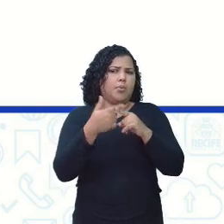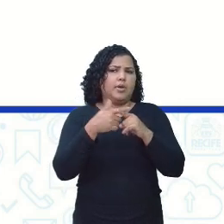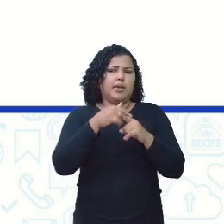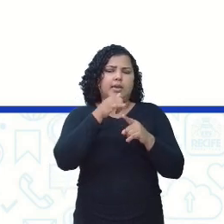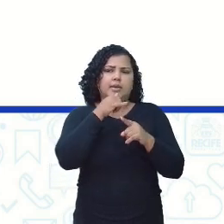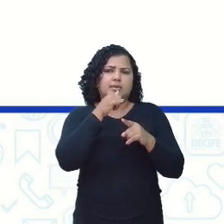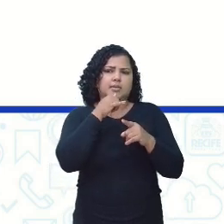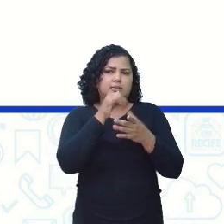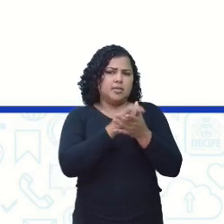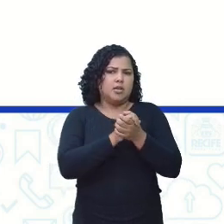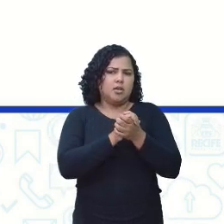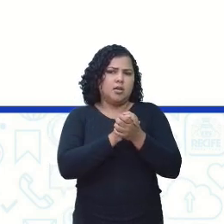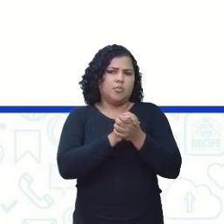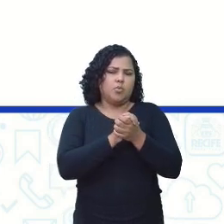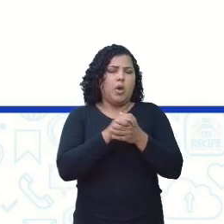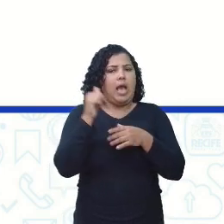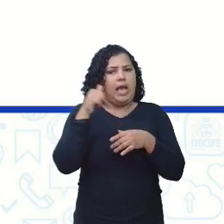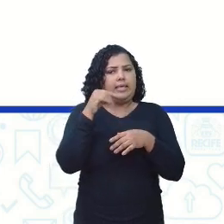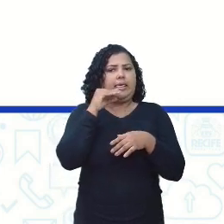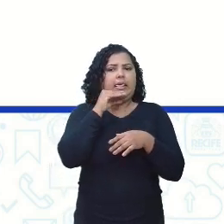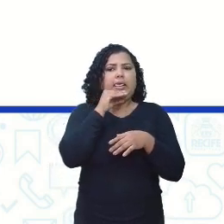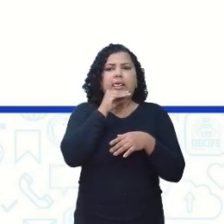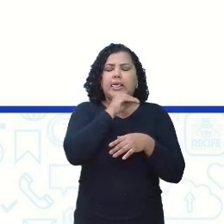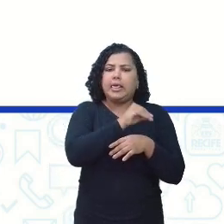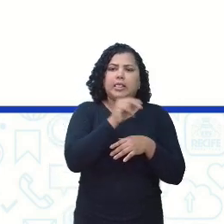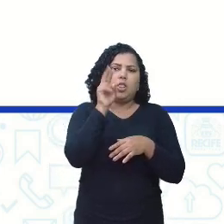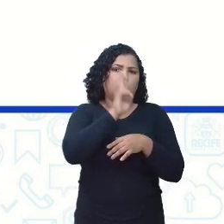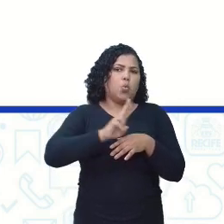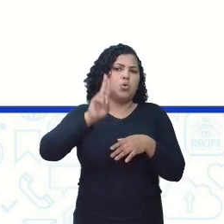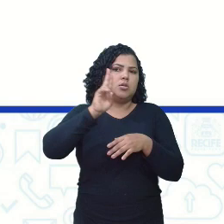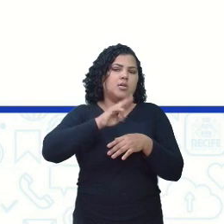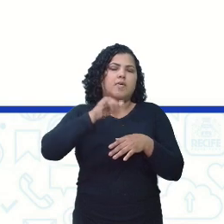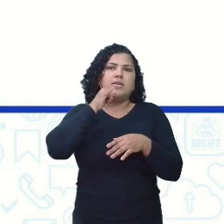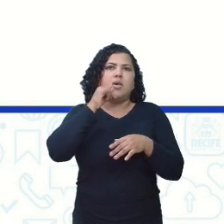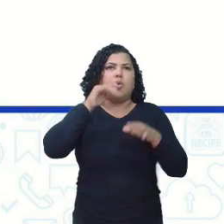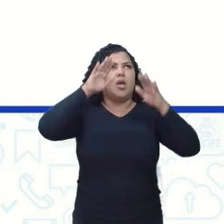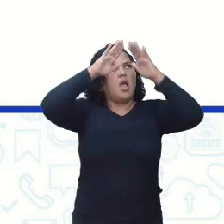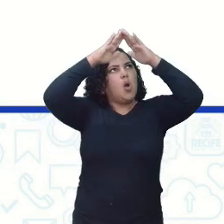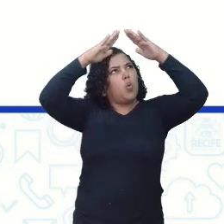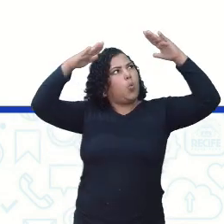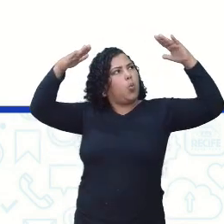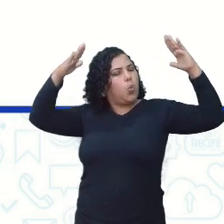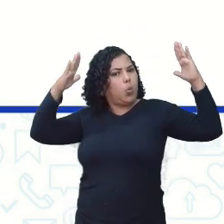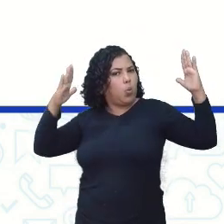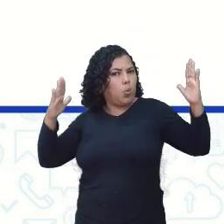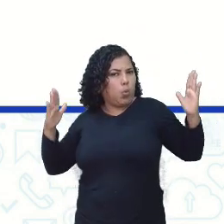também, mais quente, então eles não utilizavam muito aquelas liteiras mais